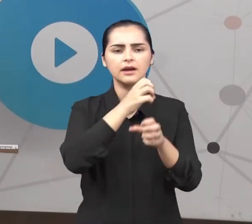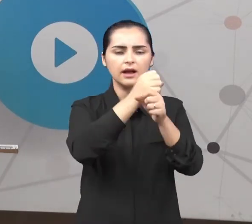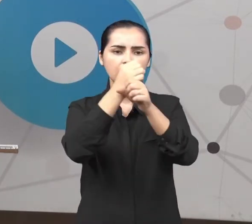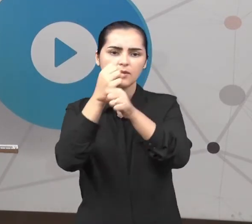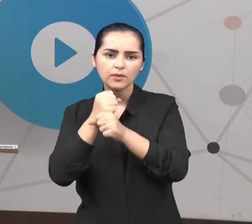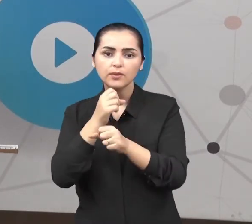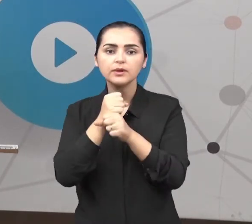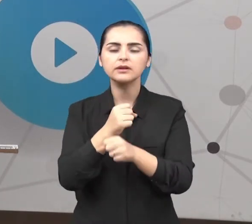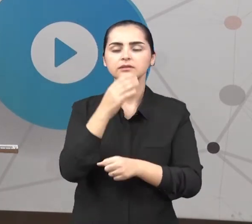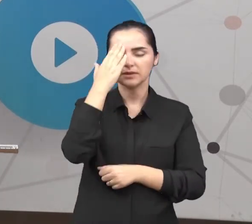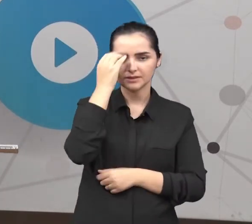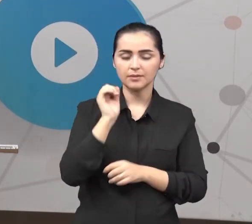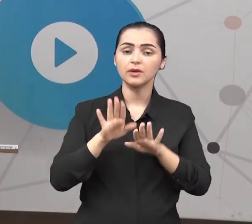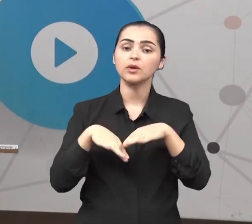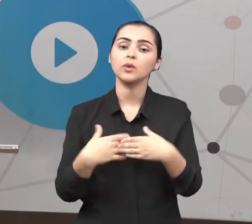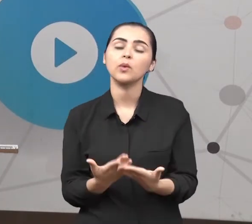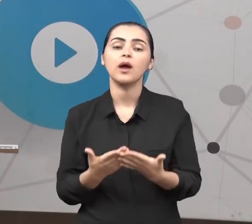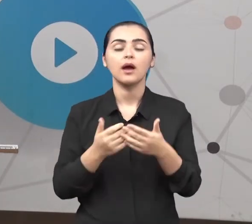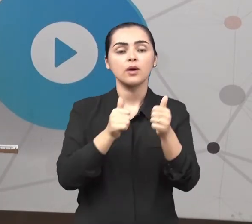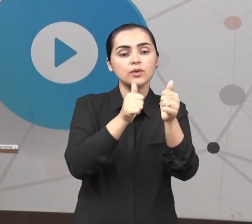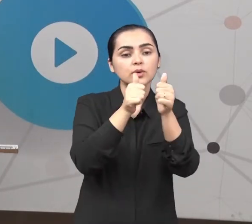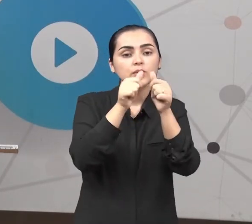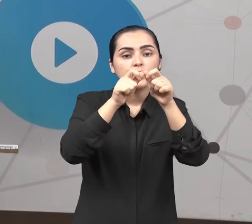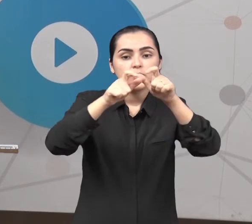do objeto.